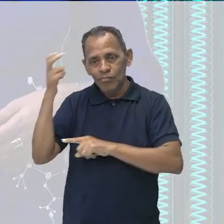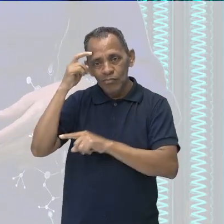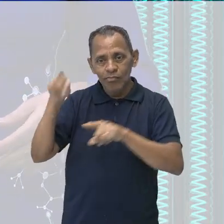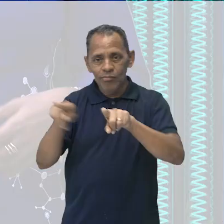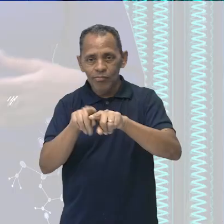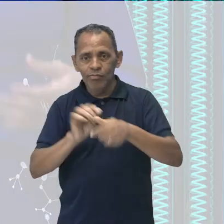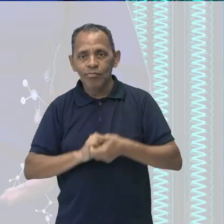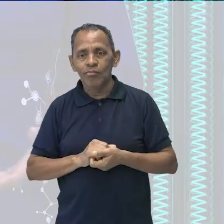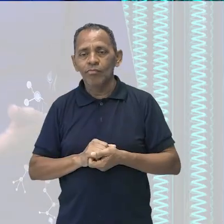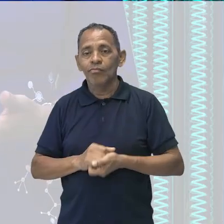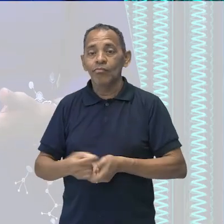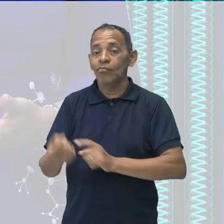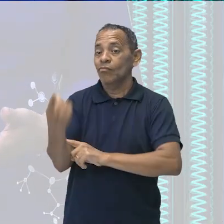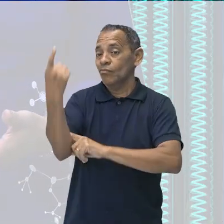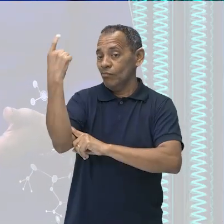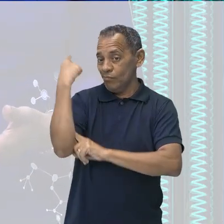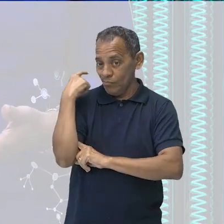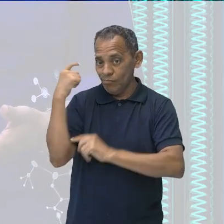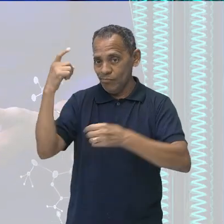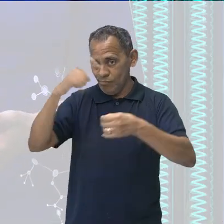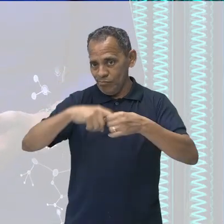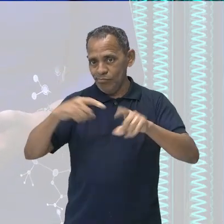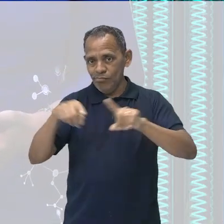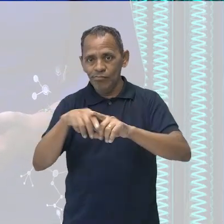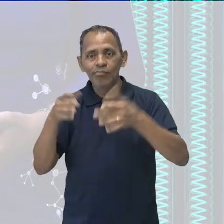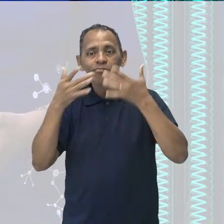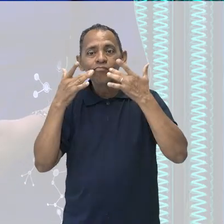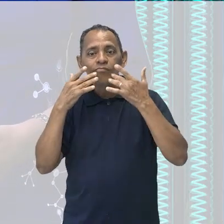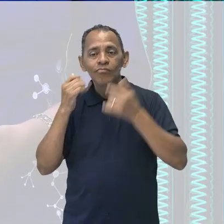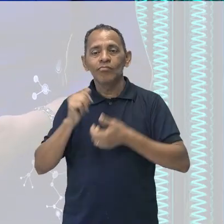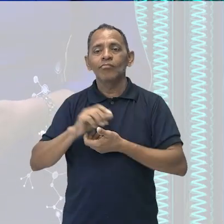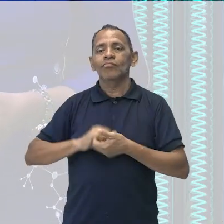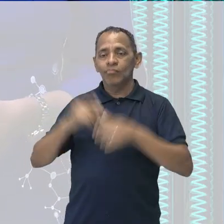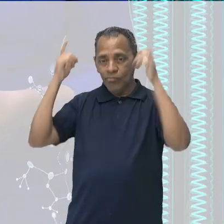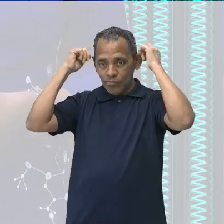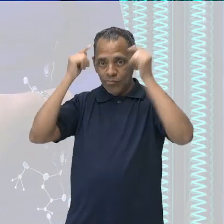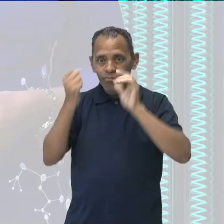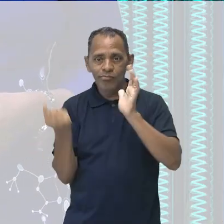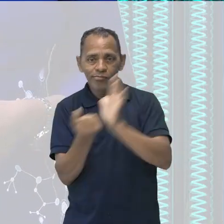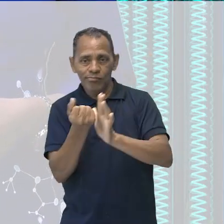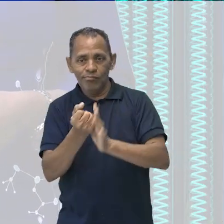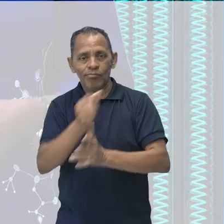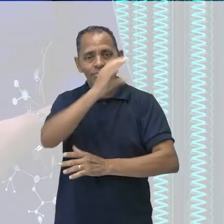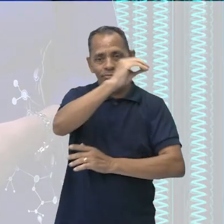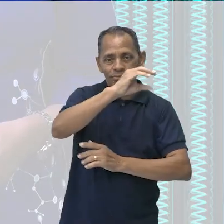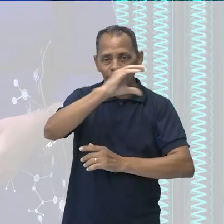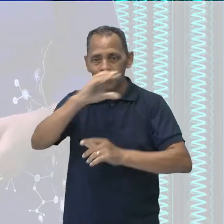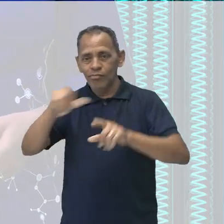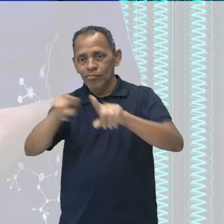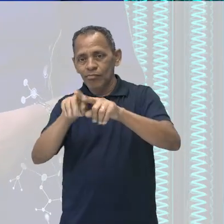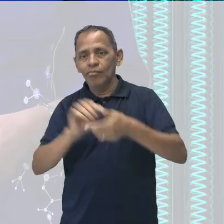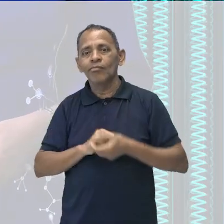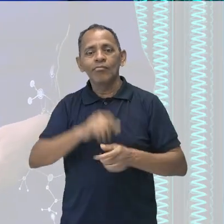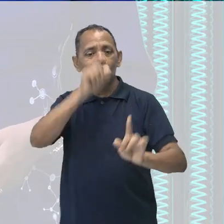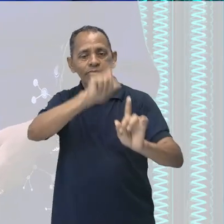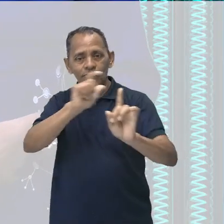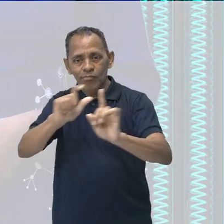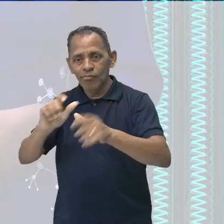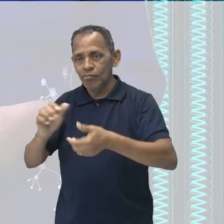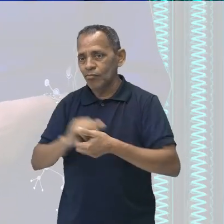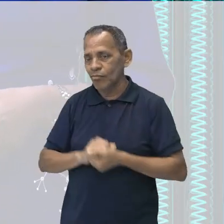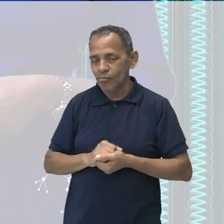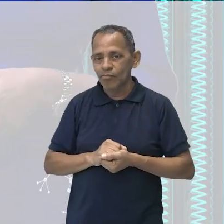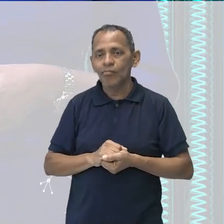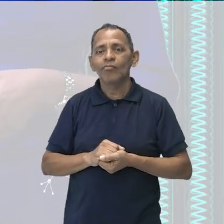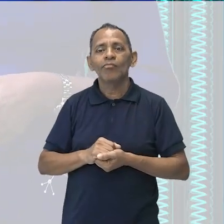culturais. Vamos voltar lá para o teatro grego. Bem, é um dos marcos do teatro ocidental, com